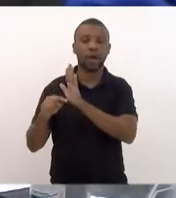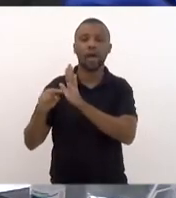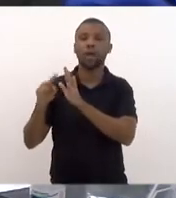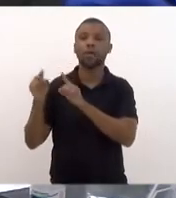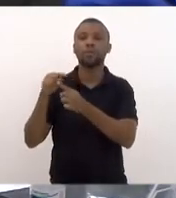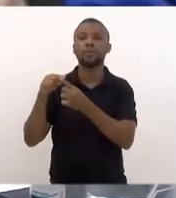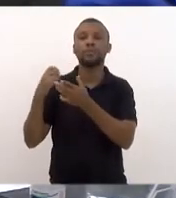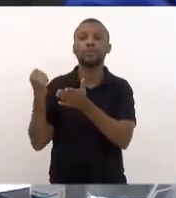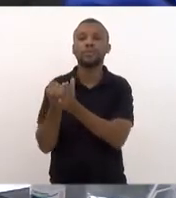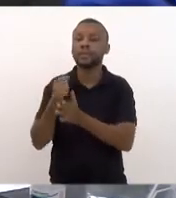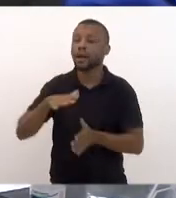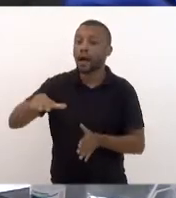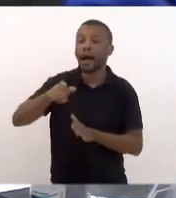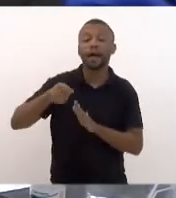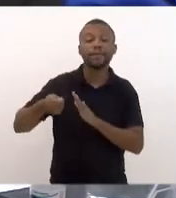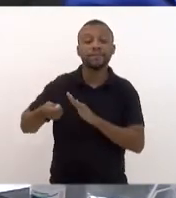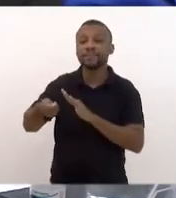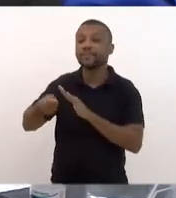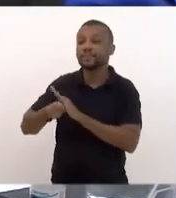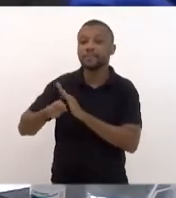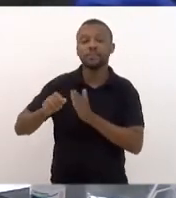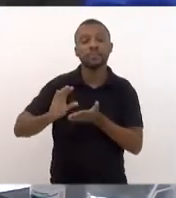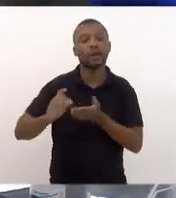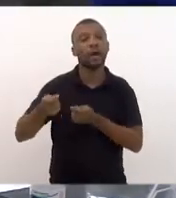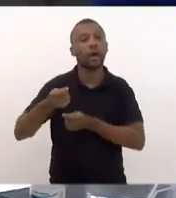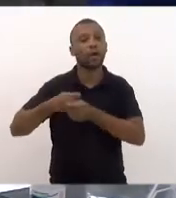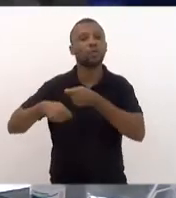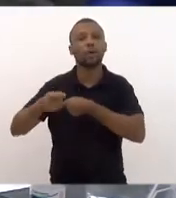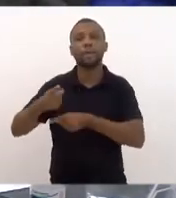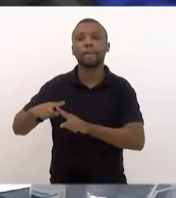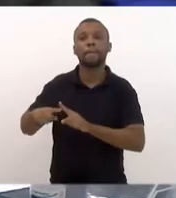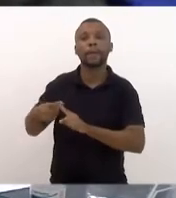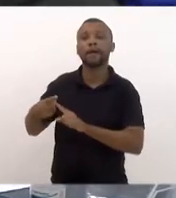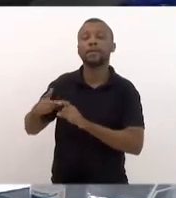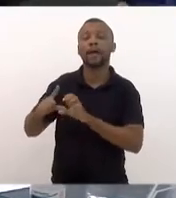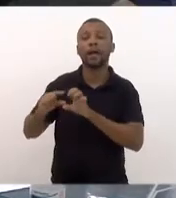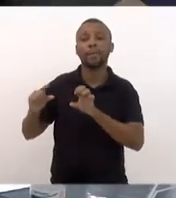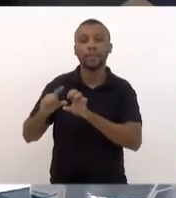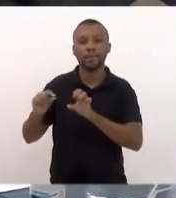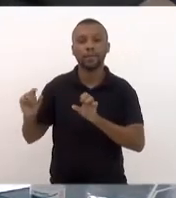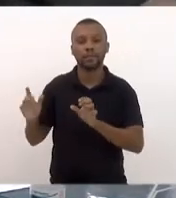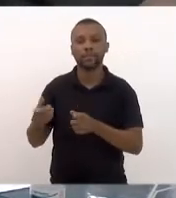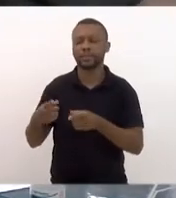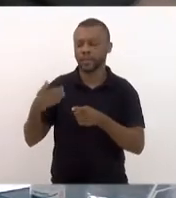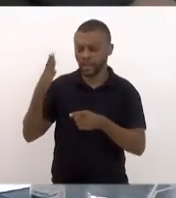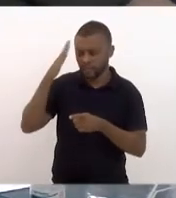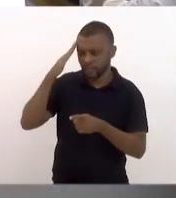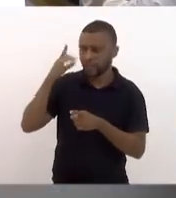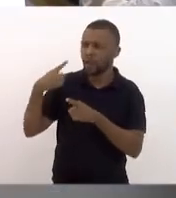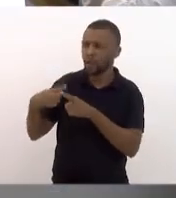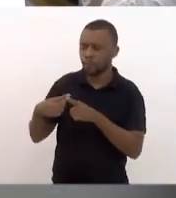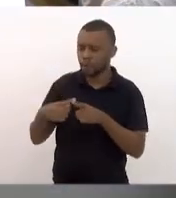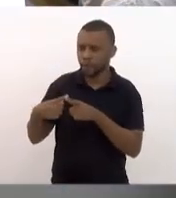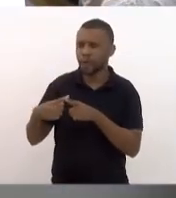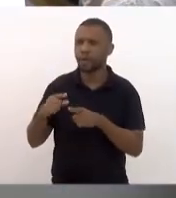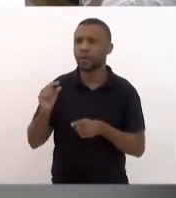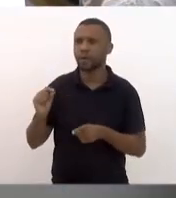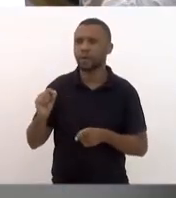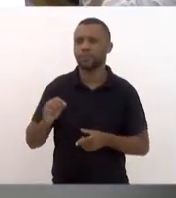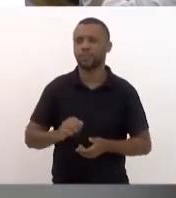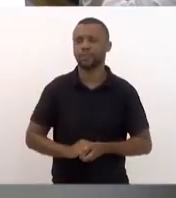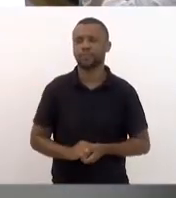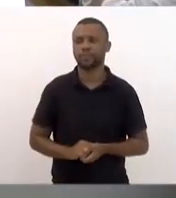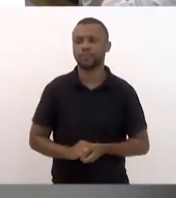demarcar a área de investimentos econômicos, de implantação de empreendimentos. Não, ali. Você sabe o que é, Valdeir? Pô, não, Ilomar.